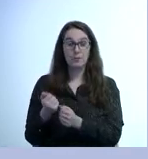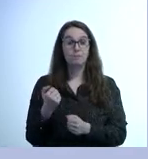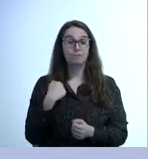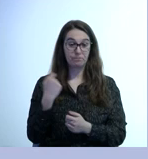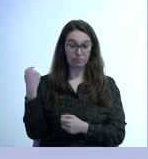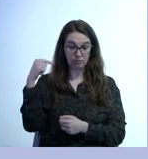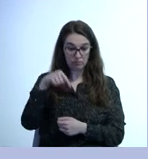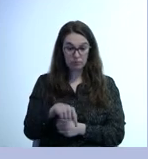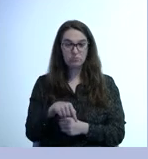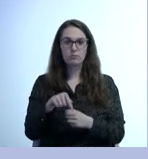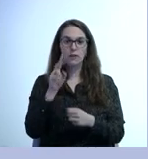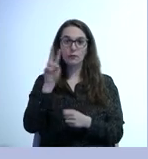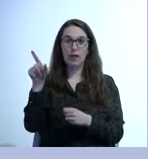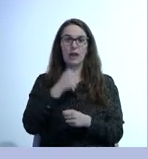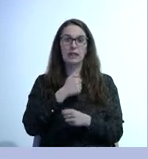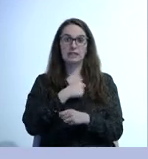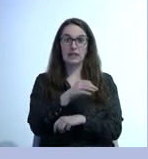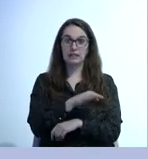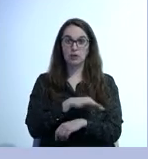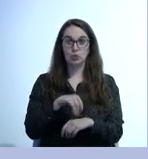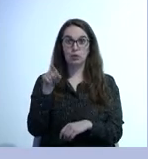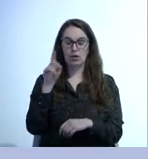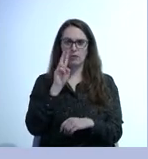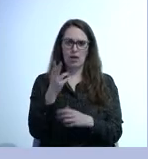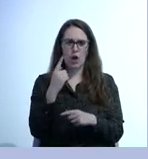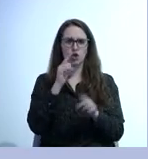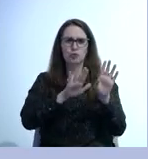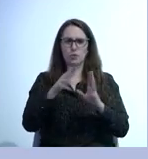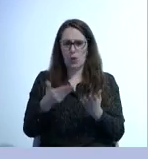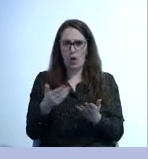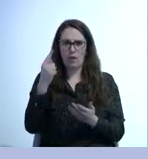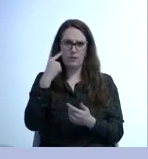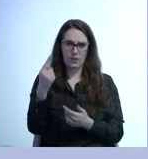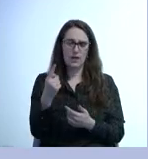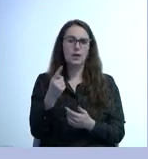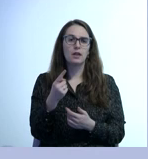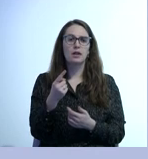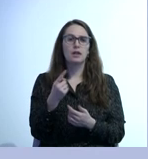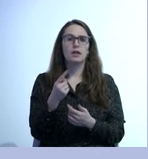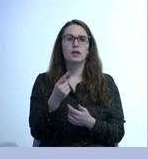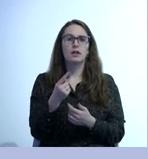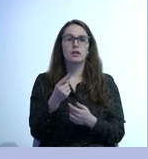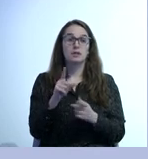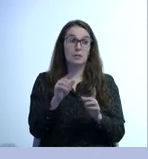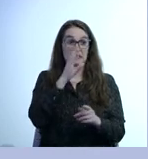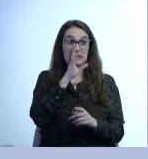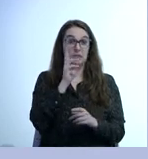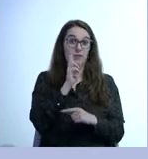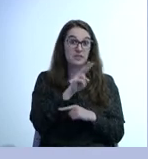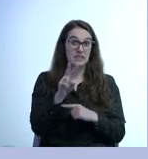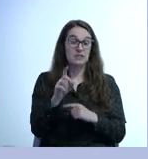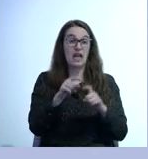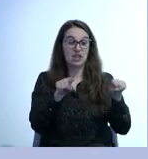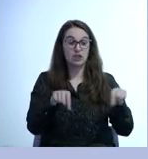esta nave central agora da Casa da Arquitetura, a propósito desta exposição de Carrilho da Graça, e de resto quando visitamos o seu